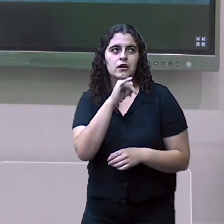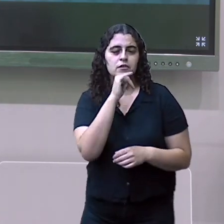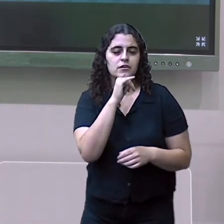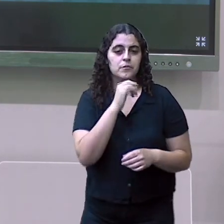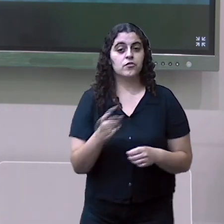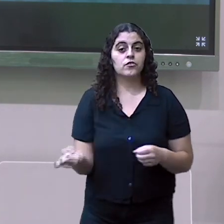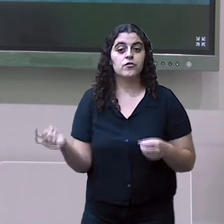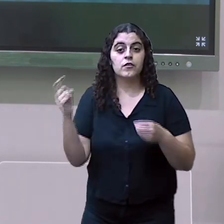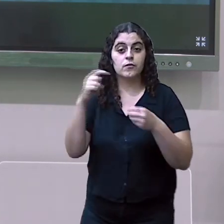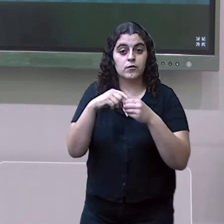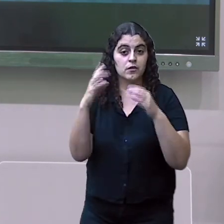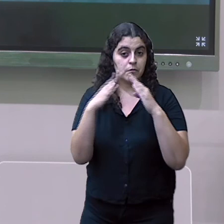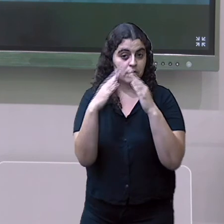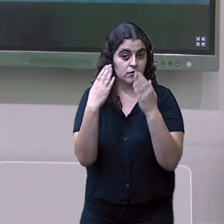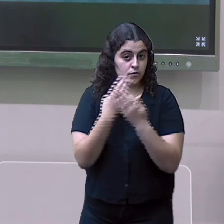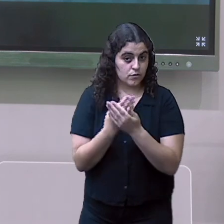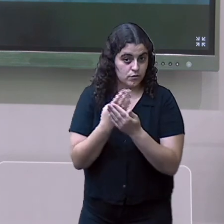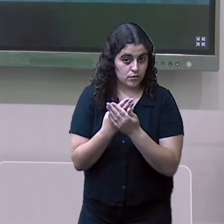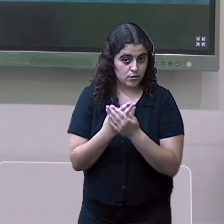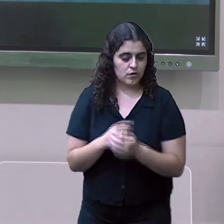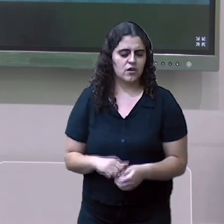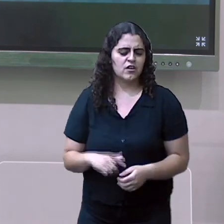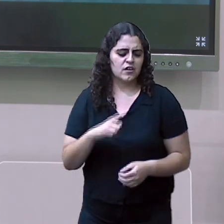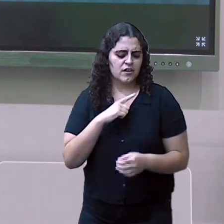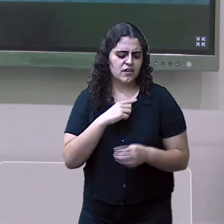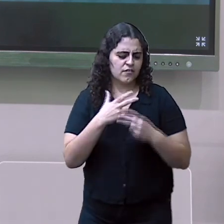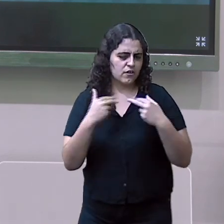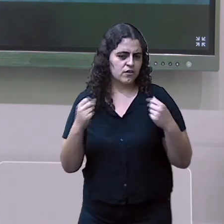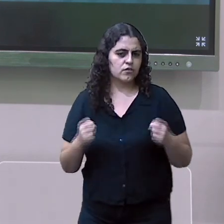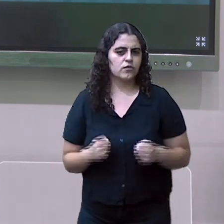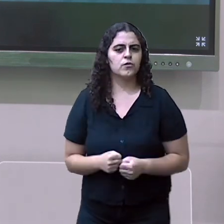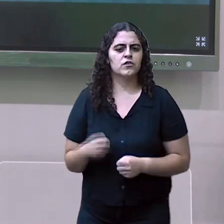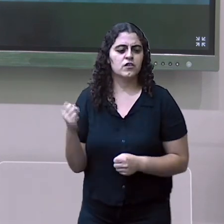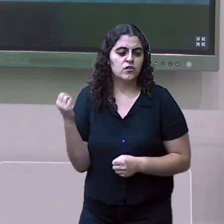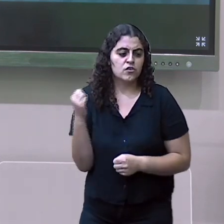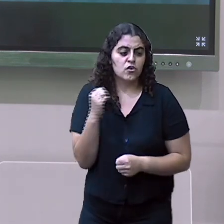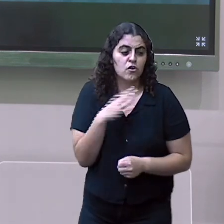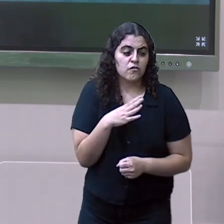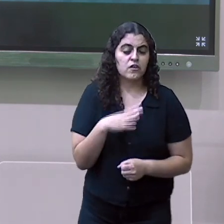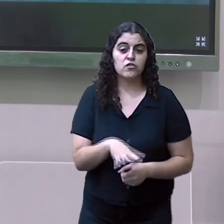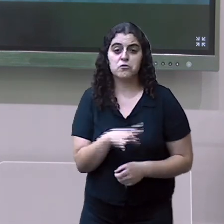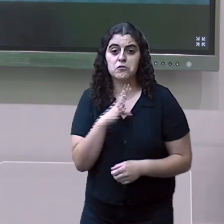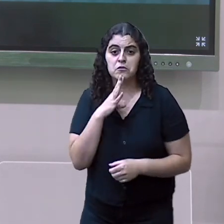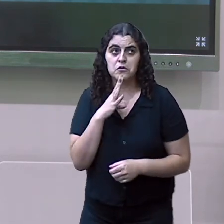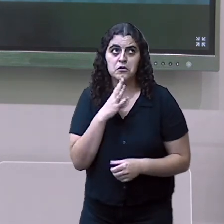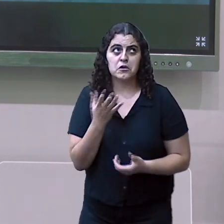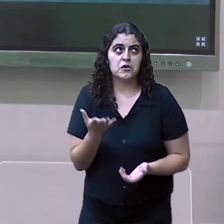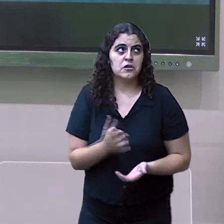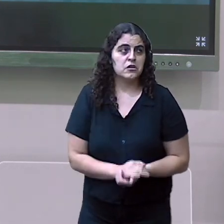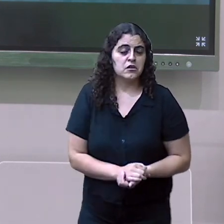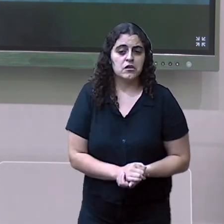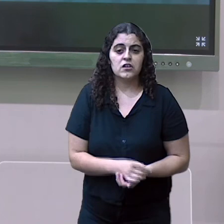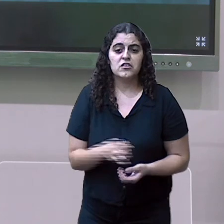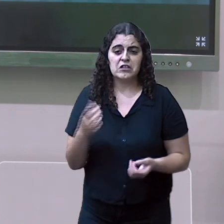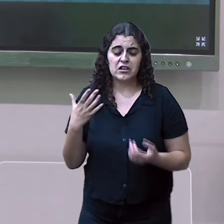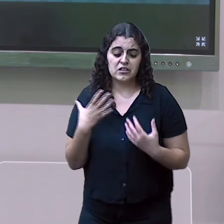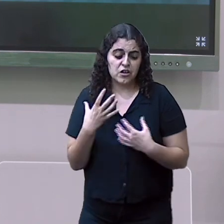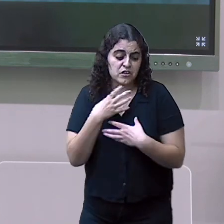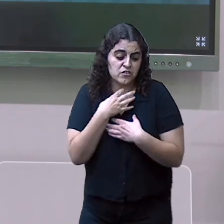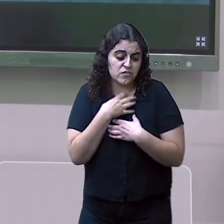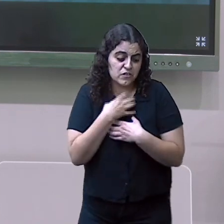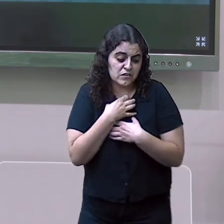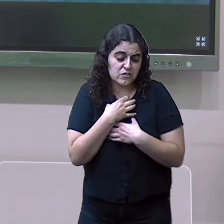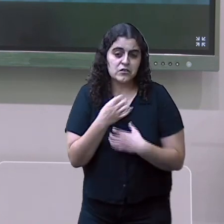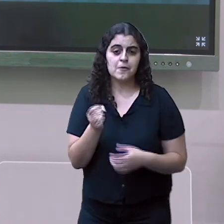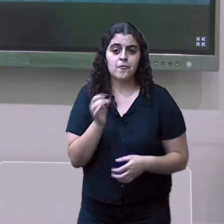nossas salas de aula, Já vem aí já um novo ano. E é claro que às vezes nós vamos ficar com medo, porque